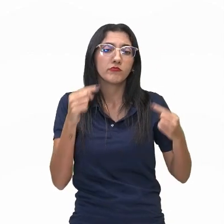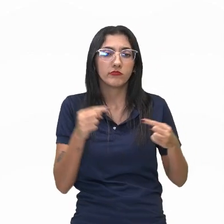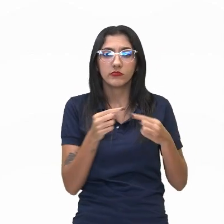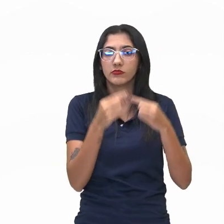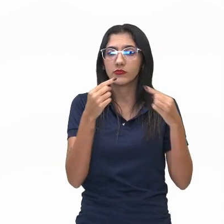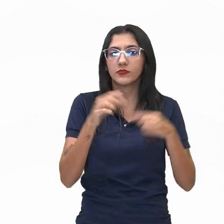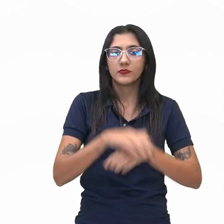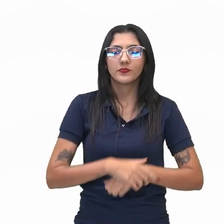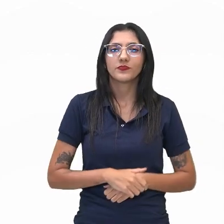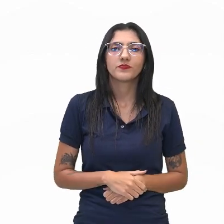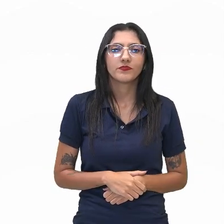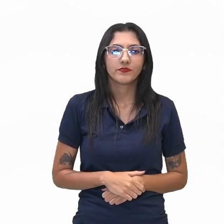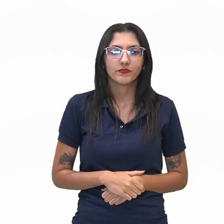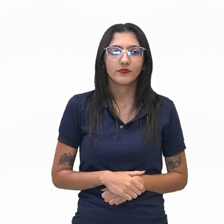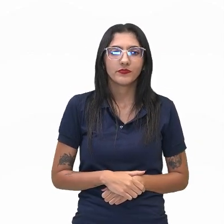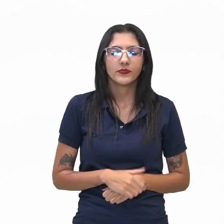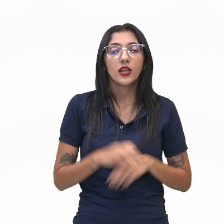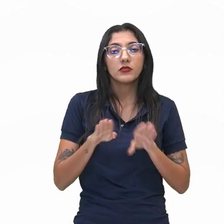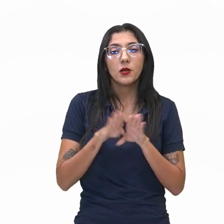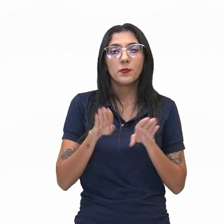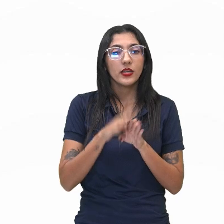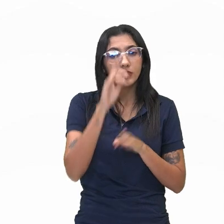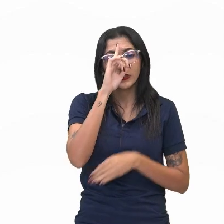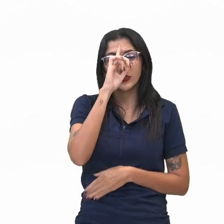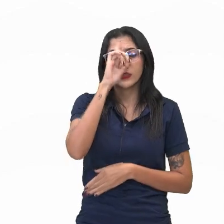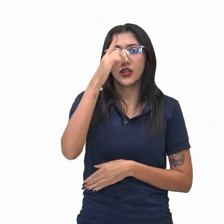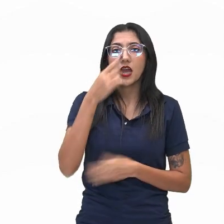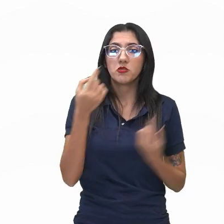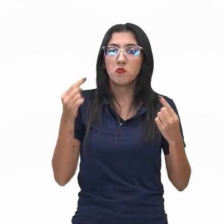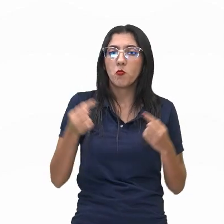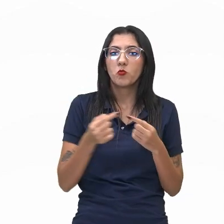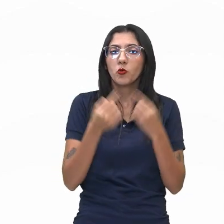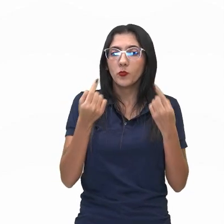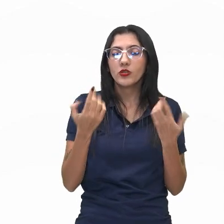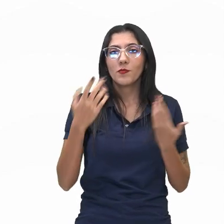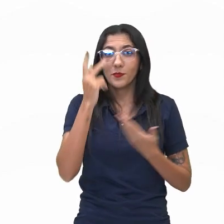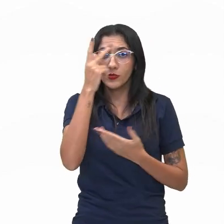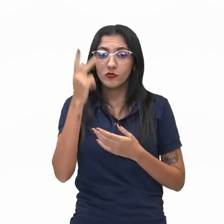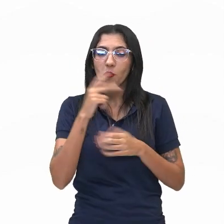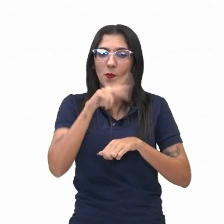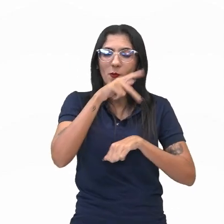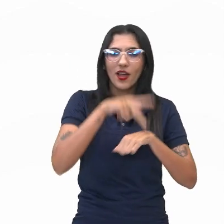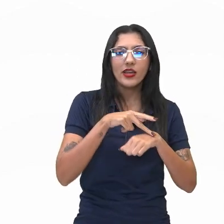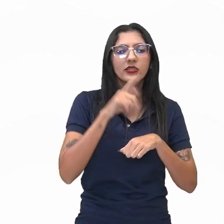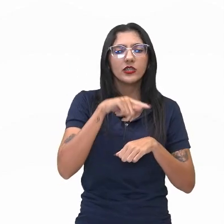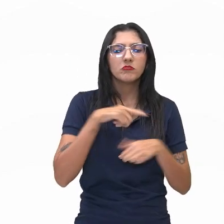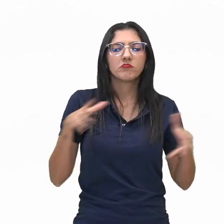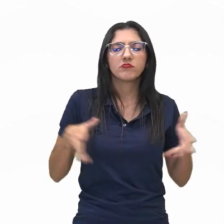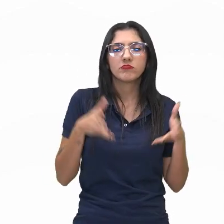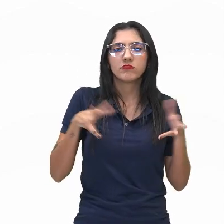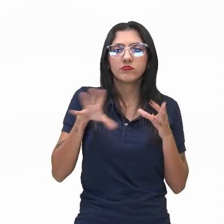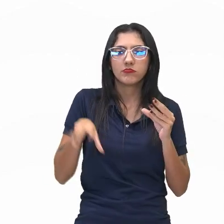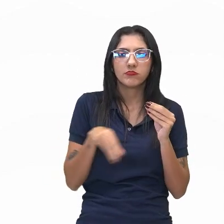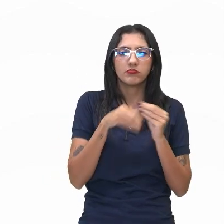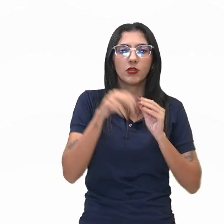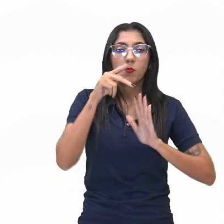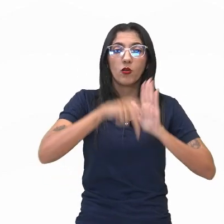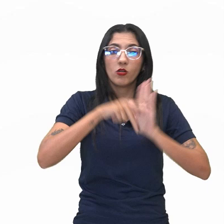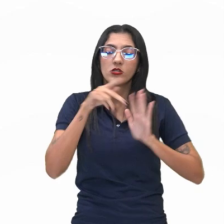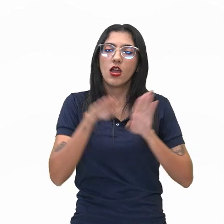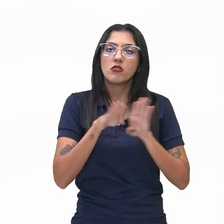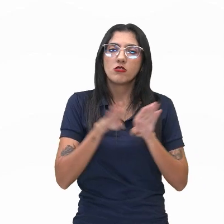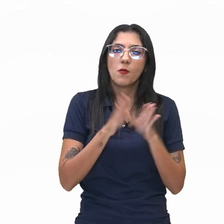Também as iniciativas conjuntas, onde os membros do BRICS, eles colaboram em projetos e iniciativas,